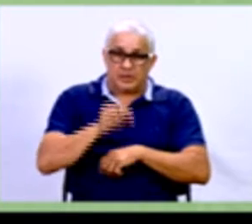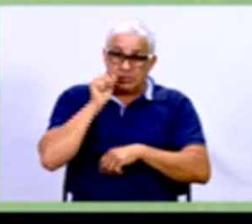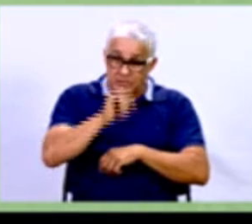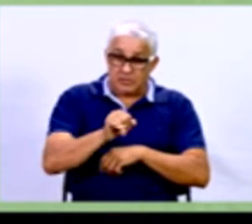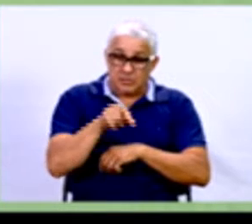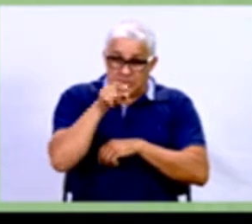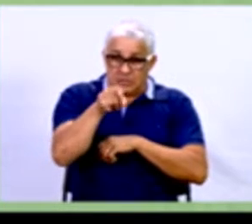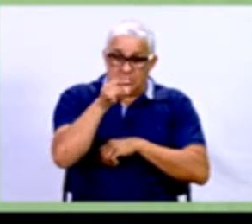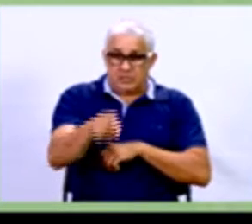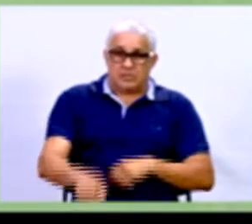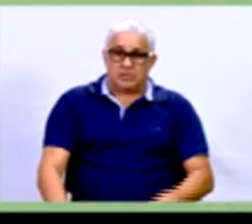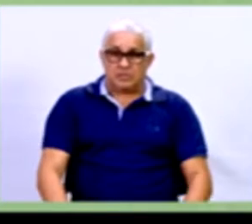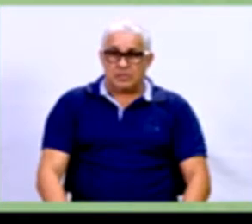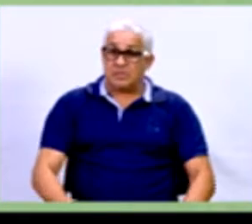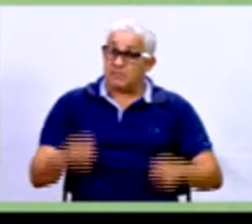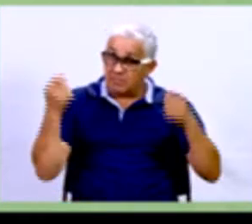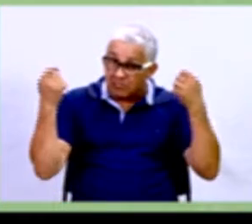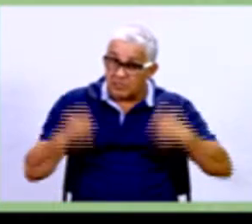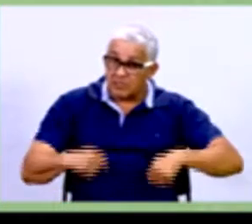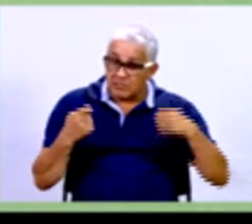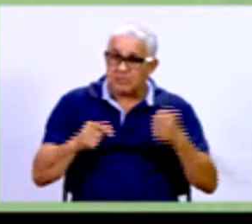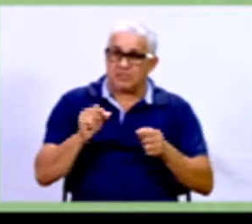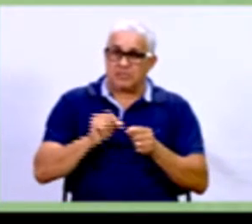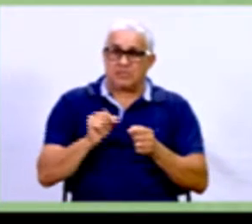você julgar necessário, você tem